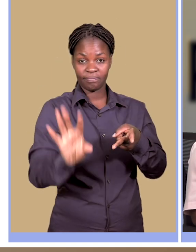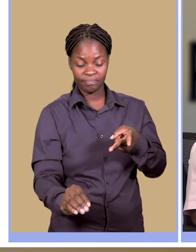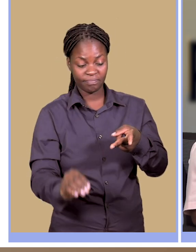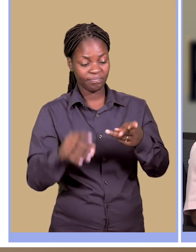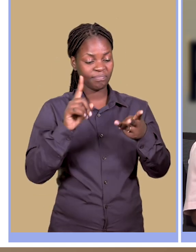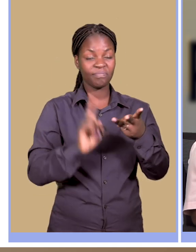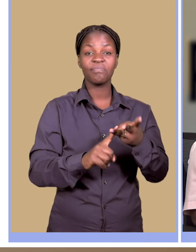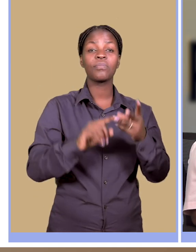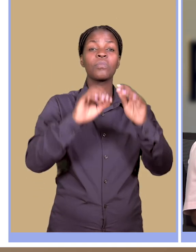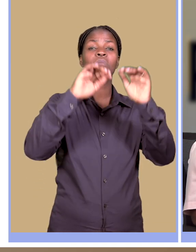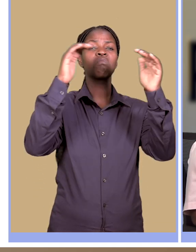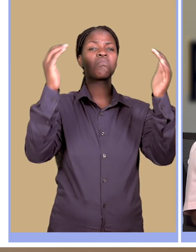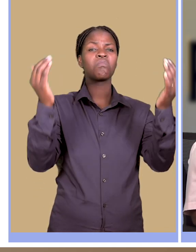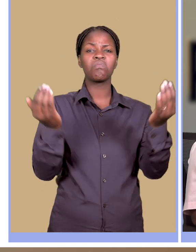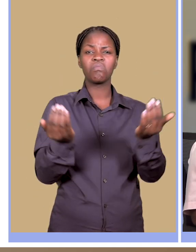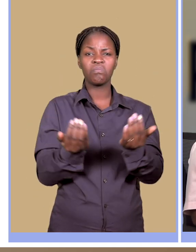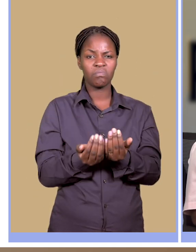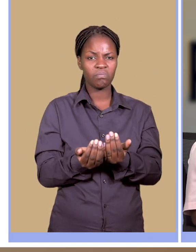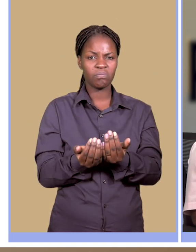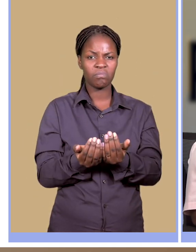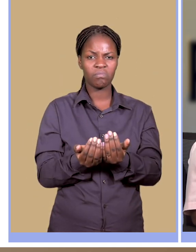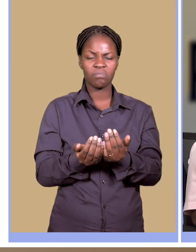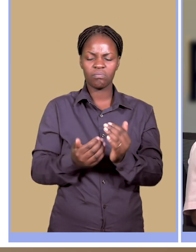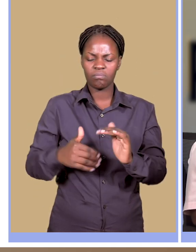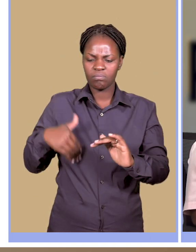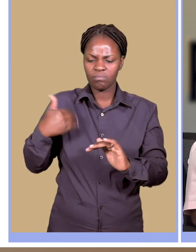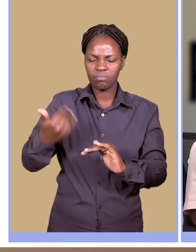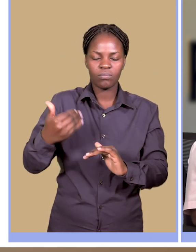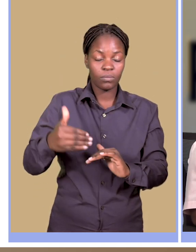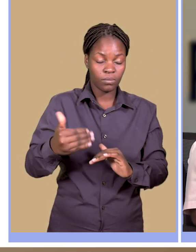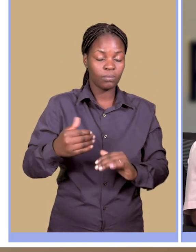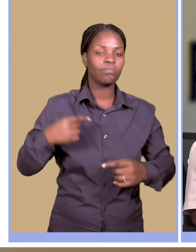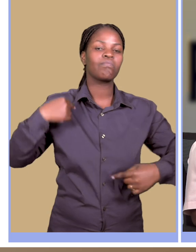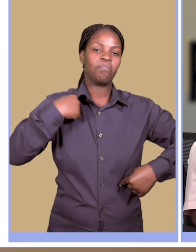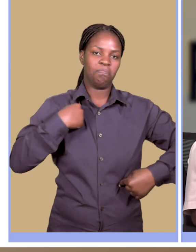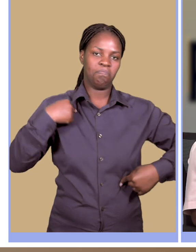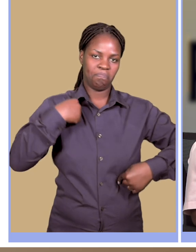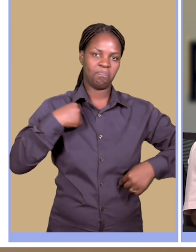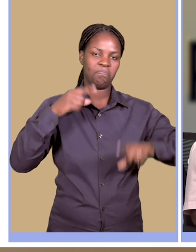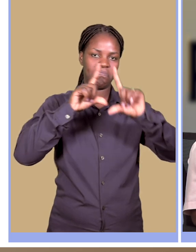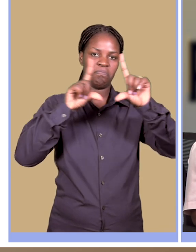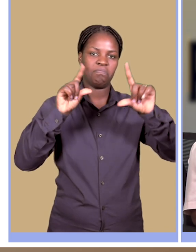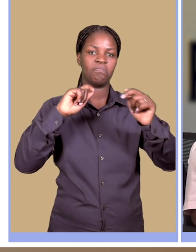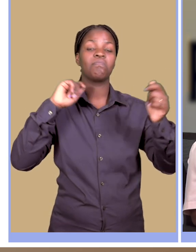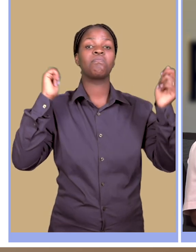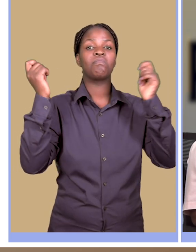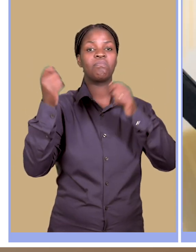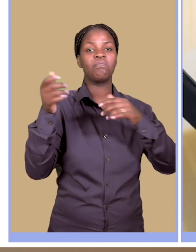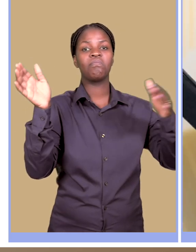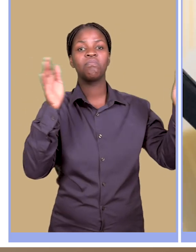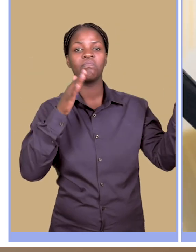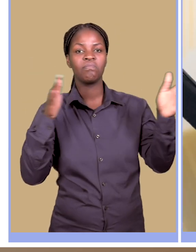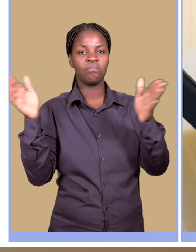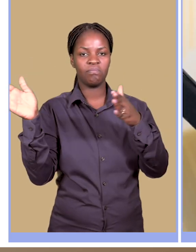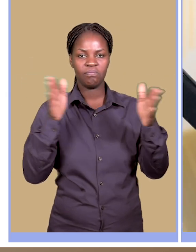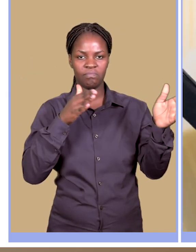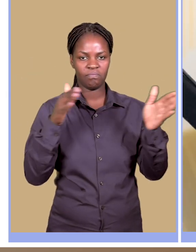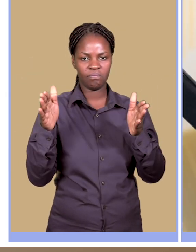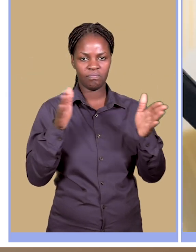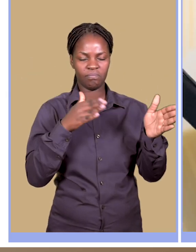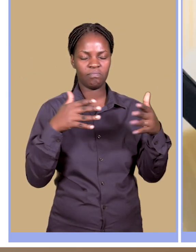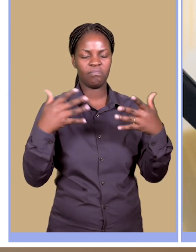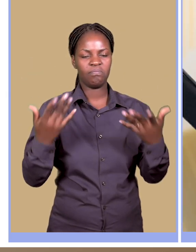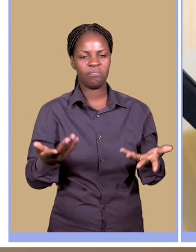o mundo todos, cada vez mais somos vulneráveis a mudanças climáticas, aos eventos resultantes das